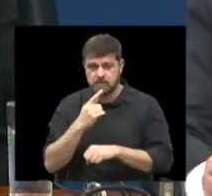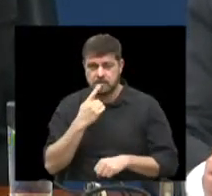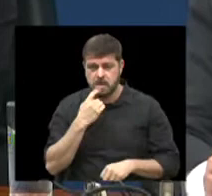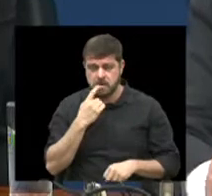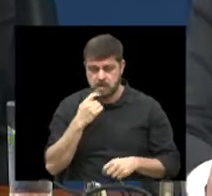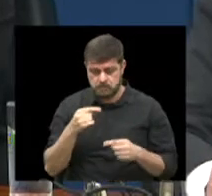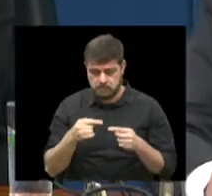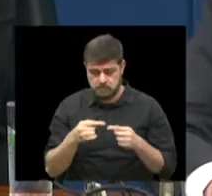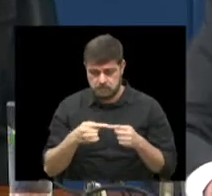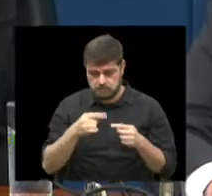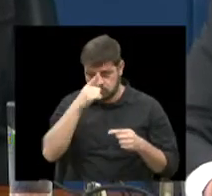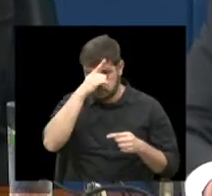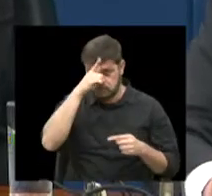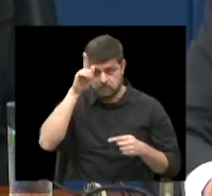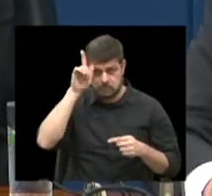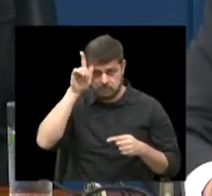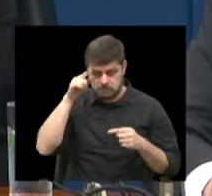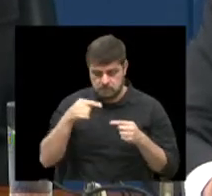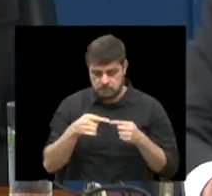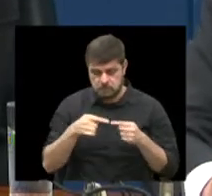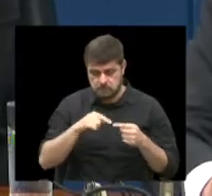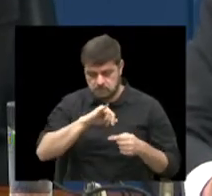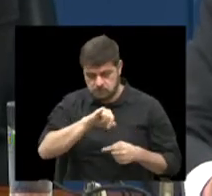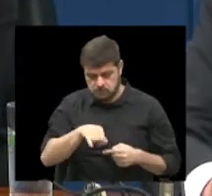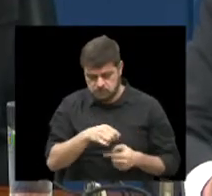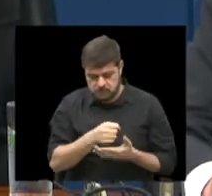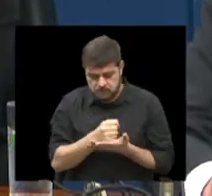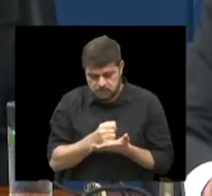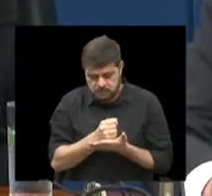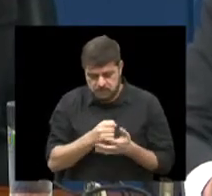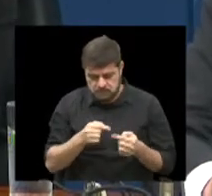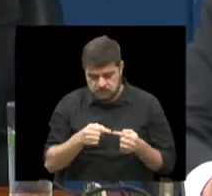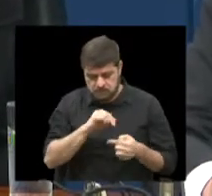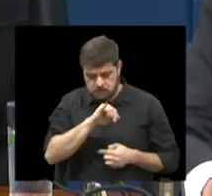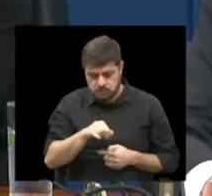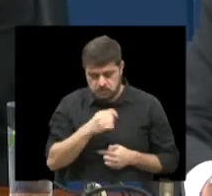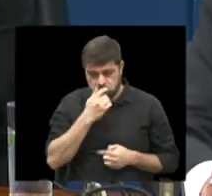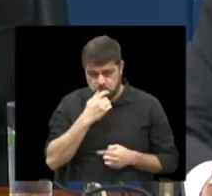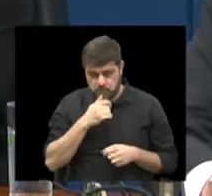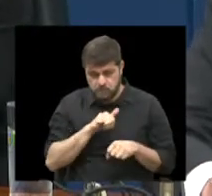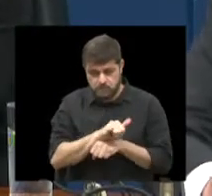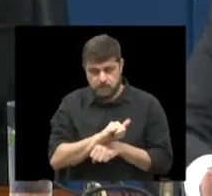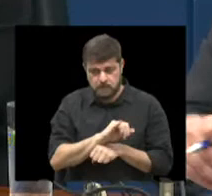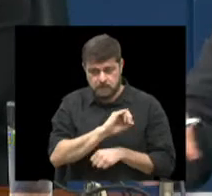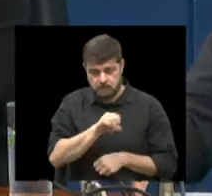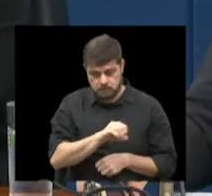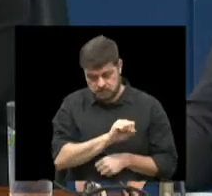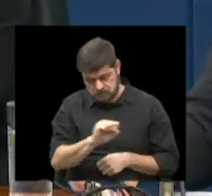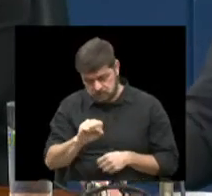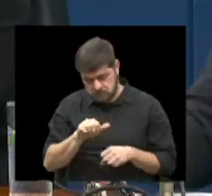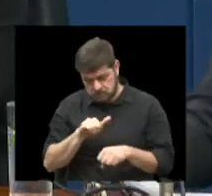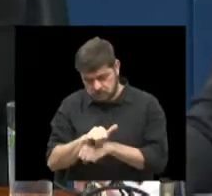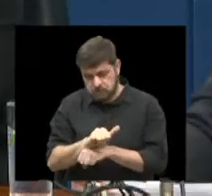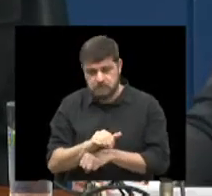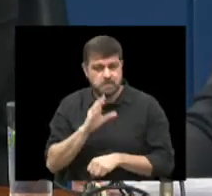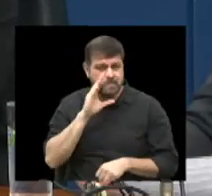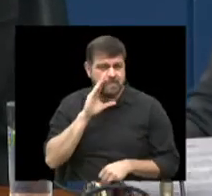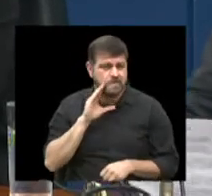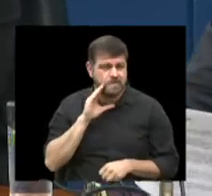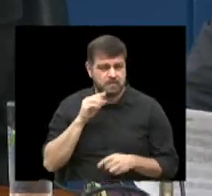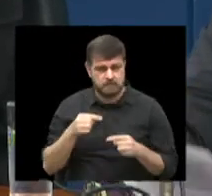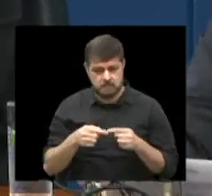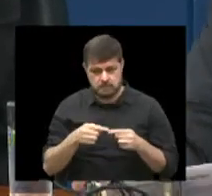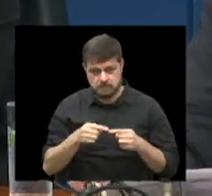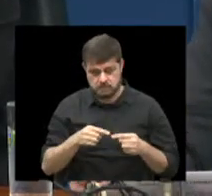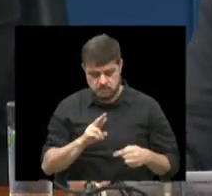Vermelho, sim. Gustavo Peta, sim. Jorge da Farmácia, sim. Schneider ausente. J. Silva ausente. Luiz Cirilo, sim.